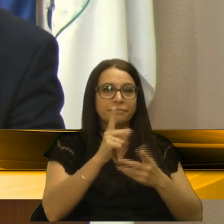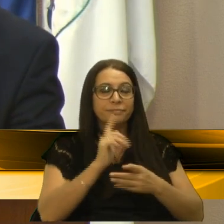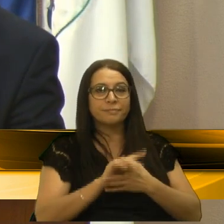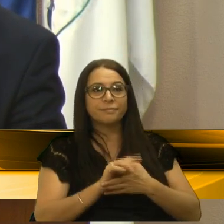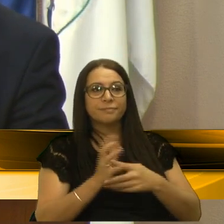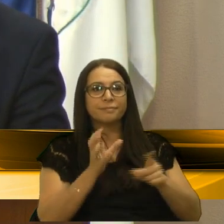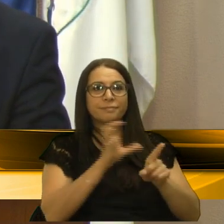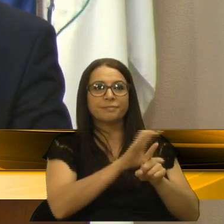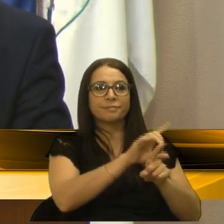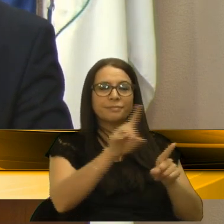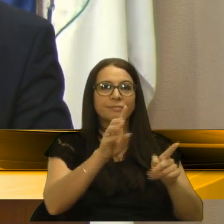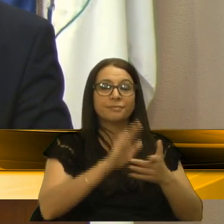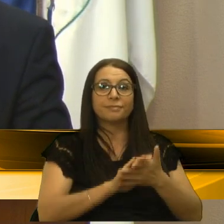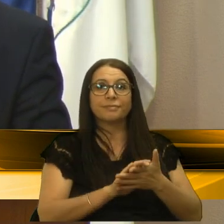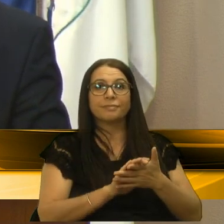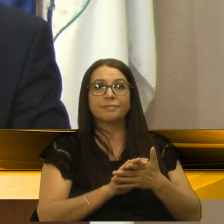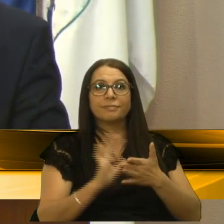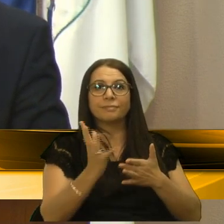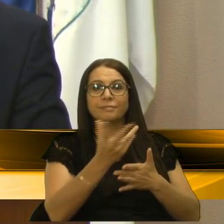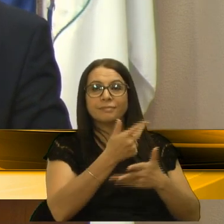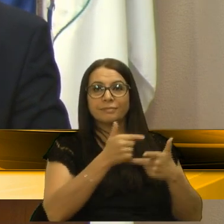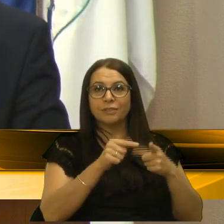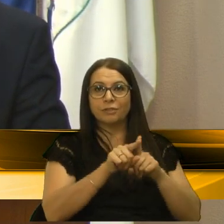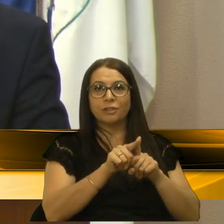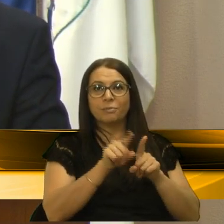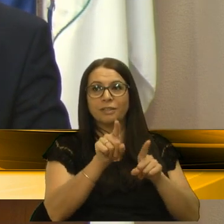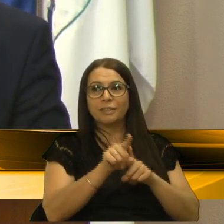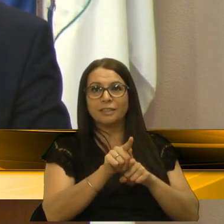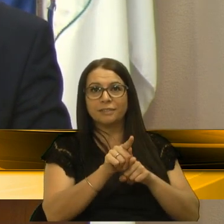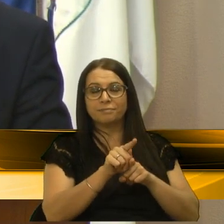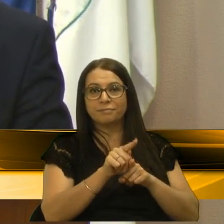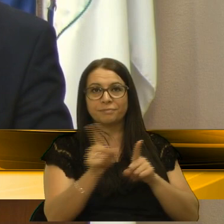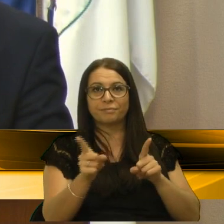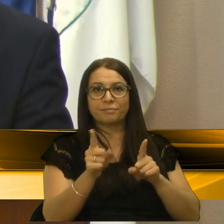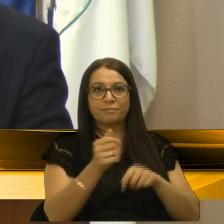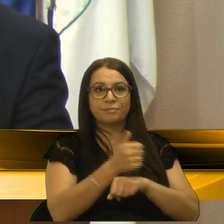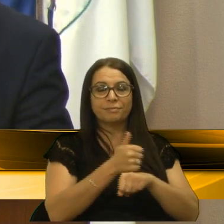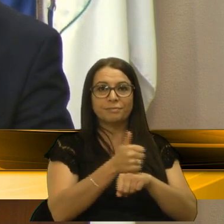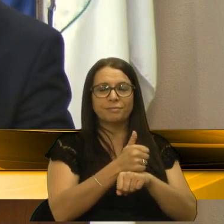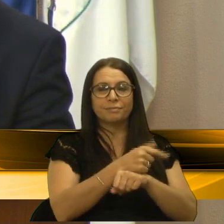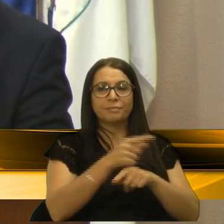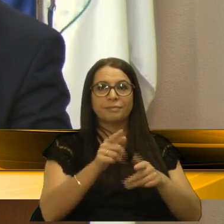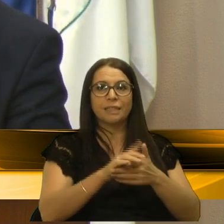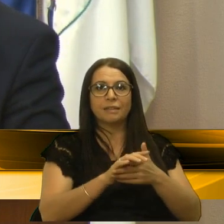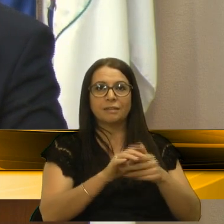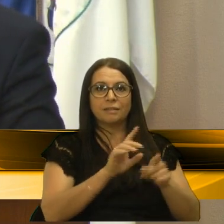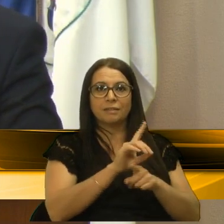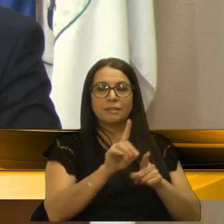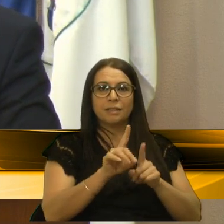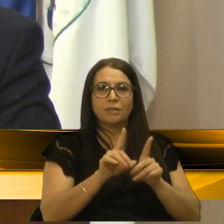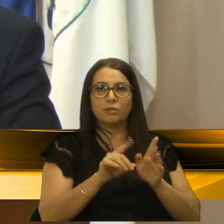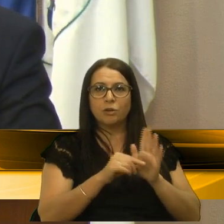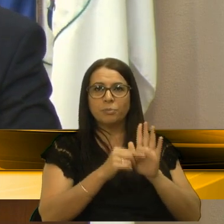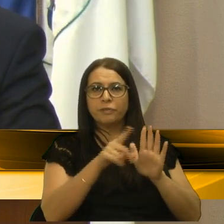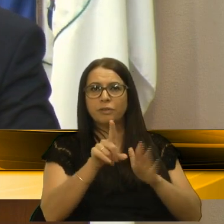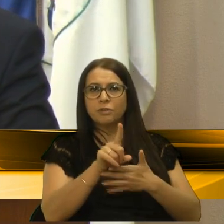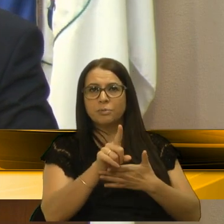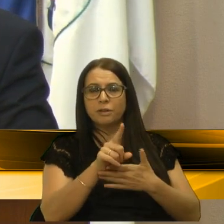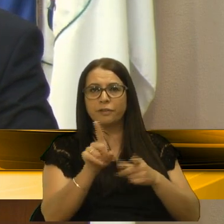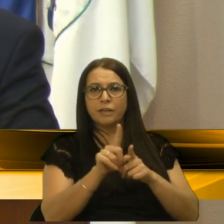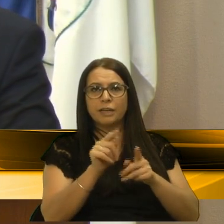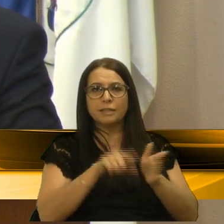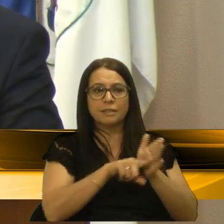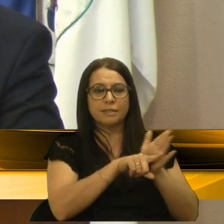repúdio, todos os órgãos de jornalismo, Associação de Jornais, Associação de Jornalismo